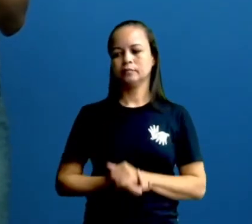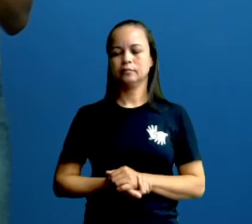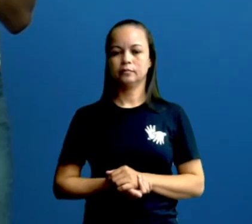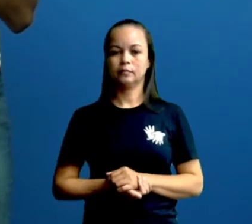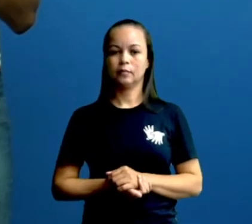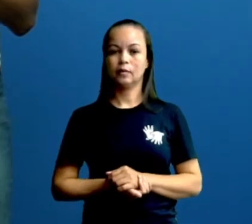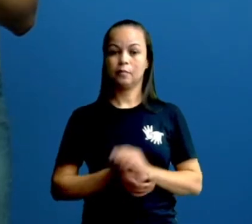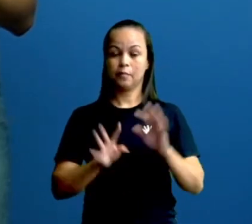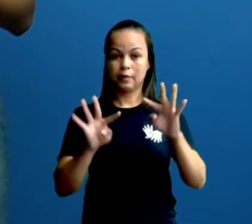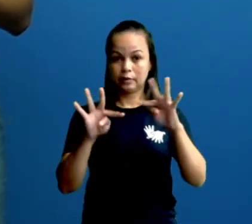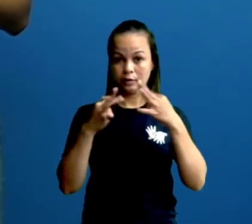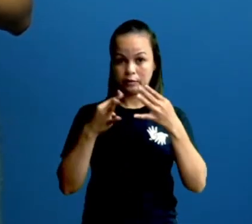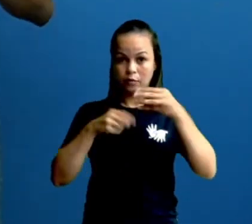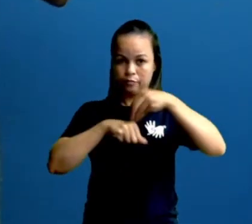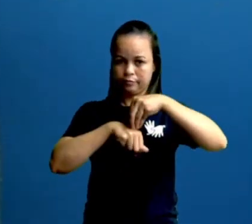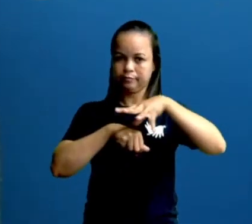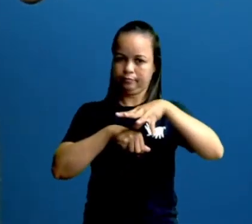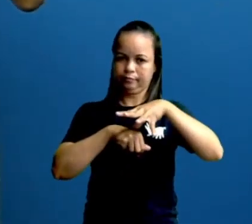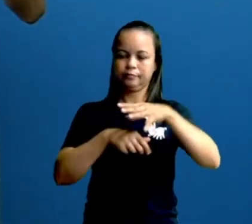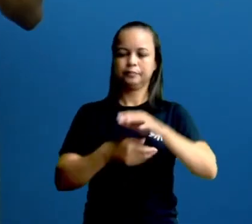preste atenção nessa dica.